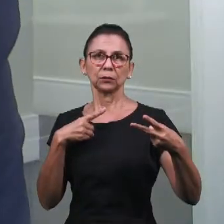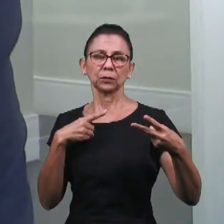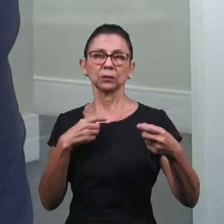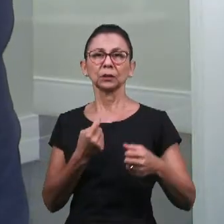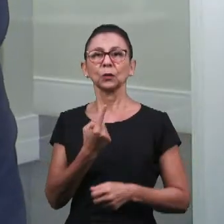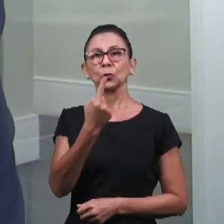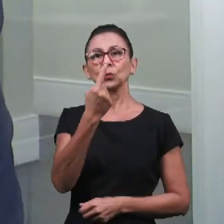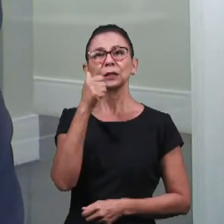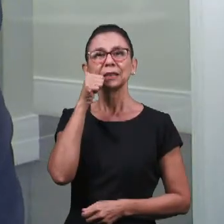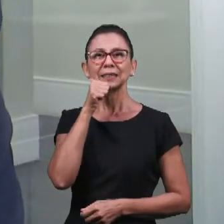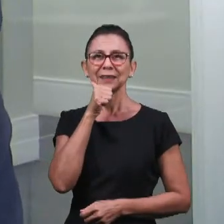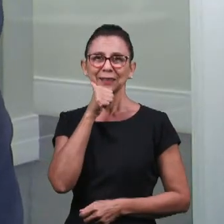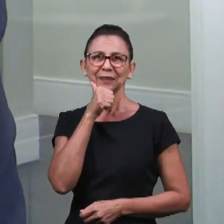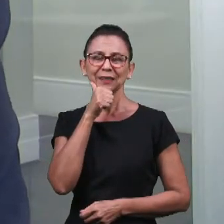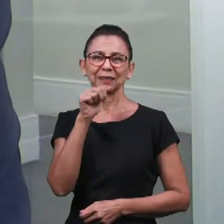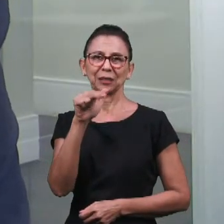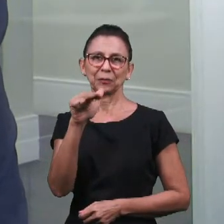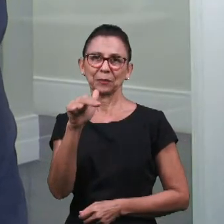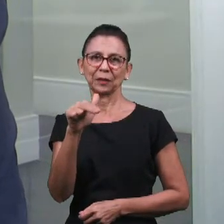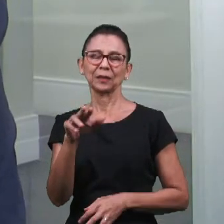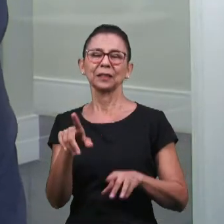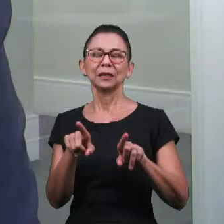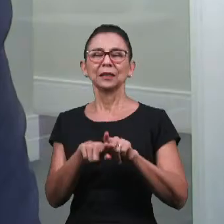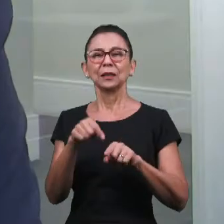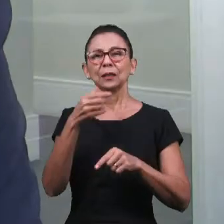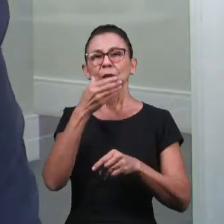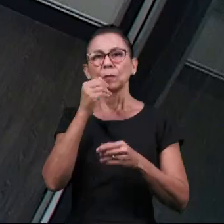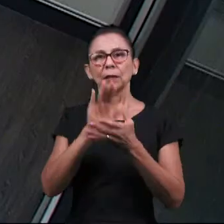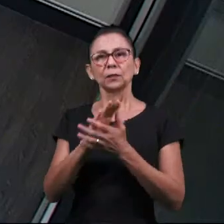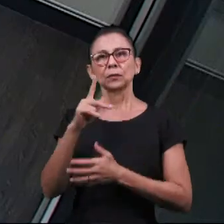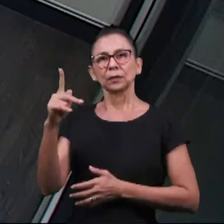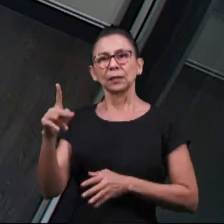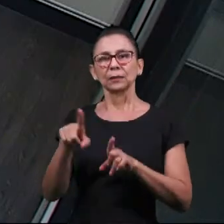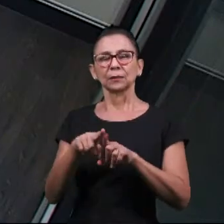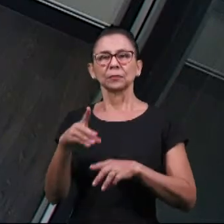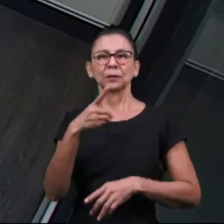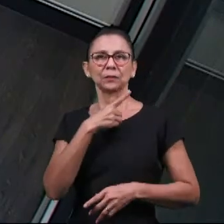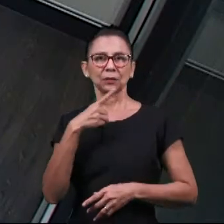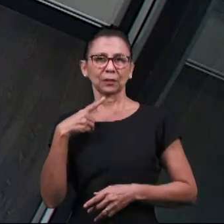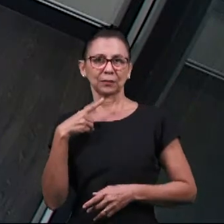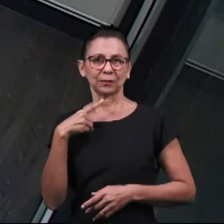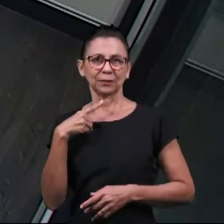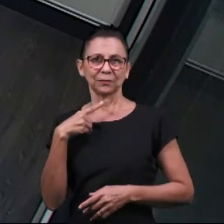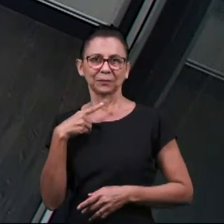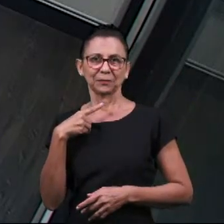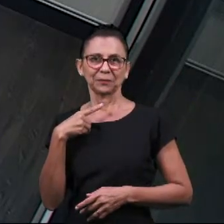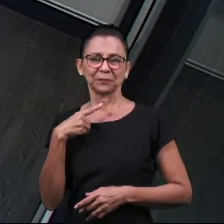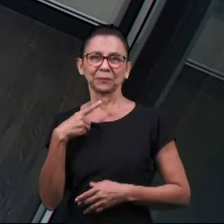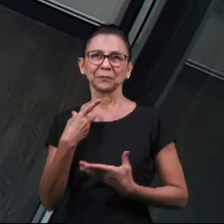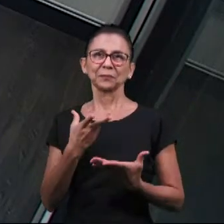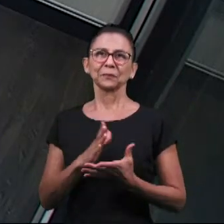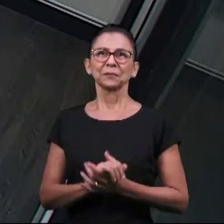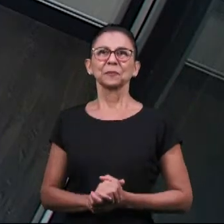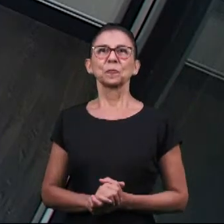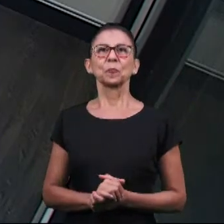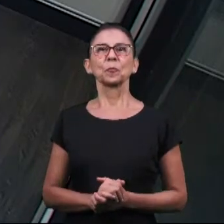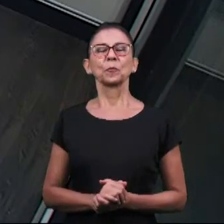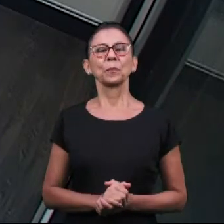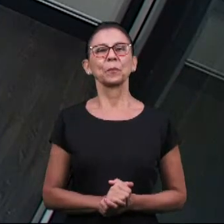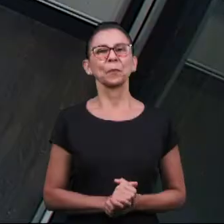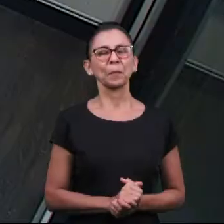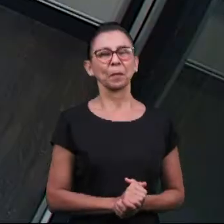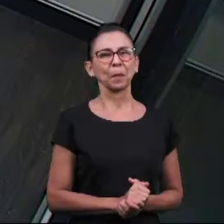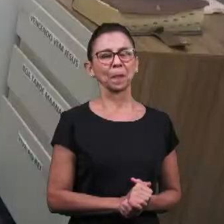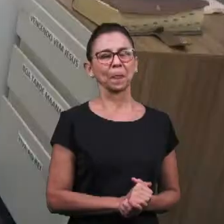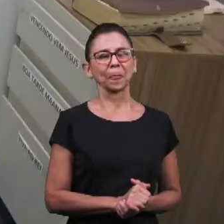que eu tenho, o esposo dela também é um diácono. Glória a Deus. Bom, estamos quase terminando aqui essa conversa com o pastor Márcio